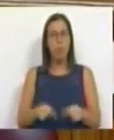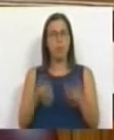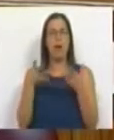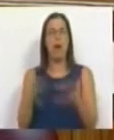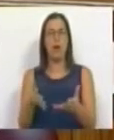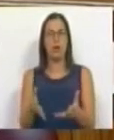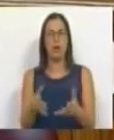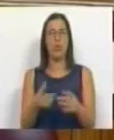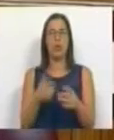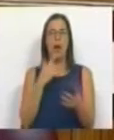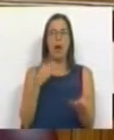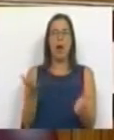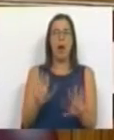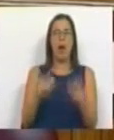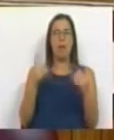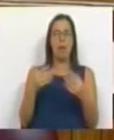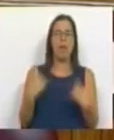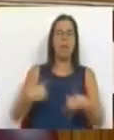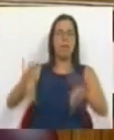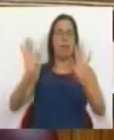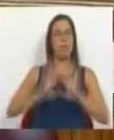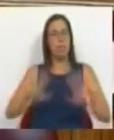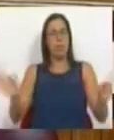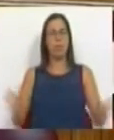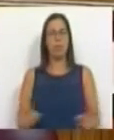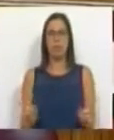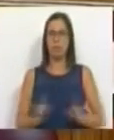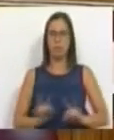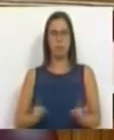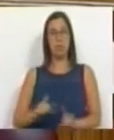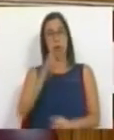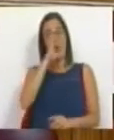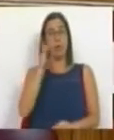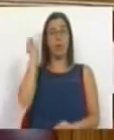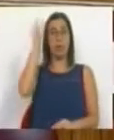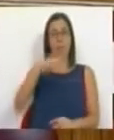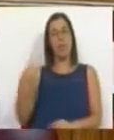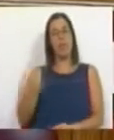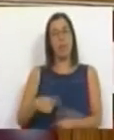e não sejam deixadas apenas à sua sorte, e para isso, naturalmente, o Governo da